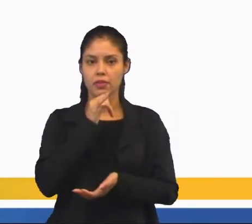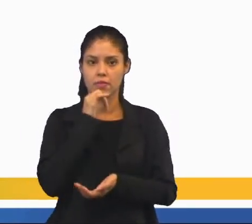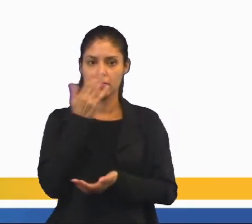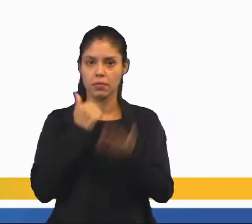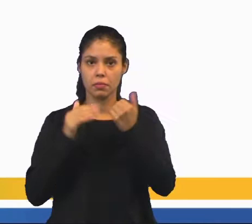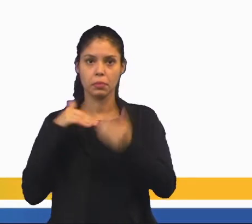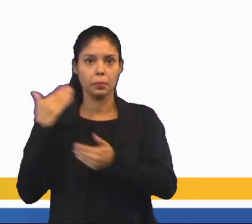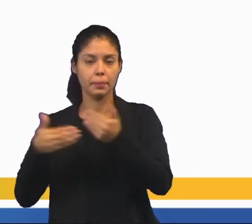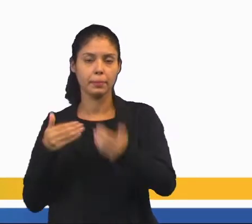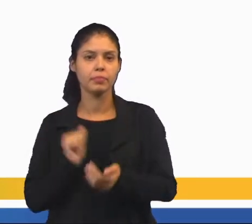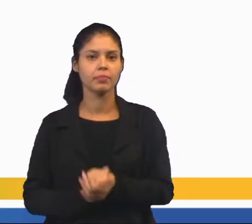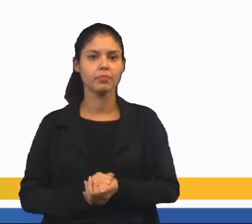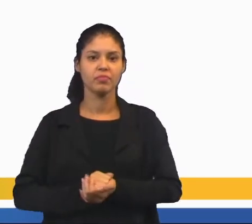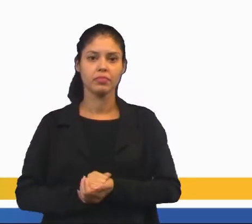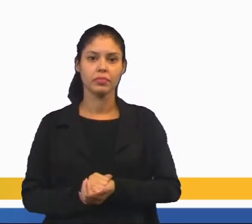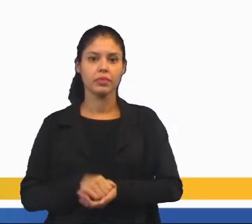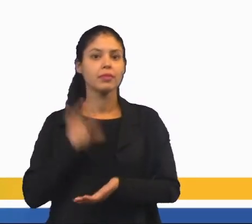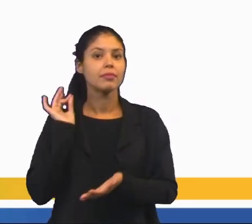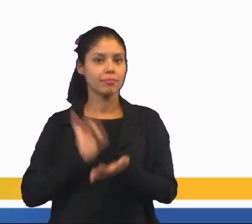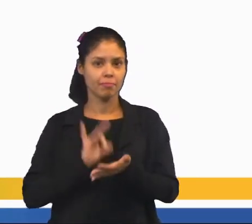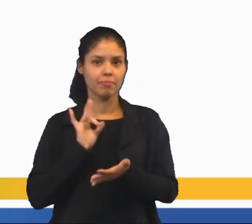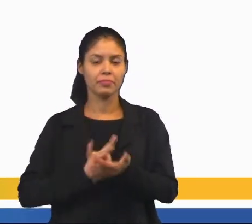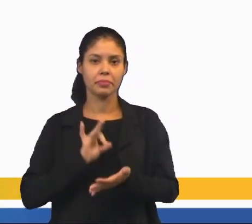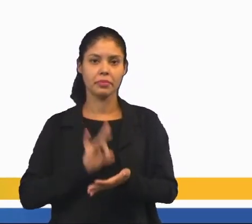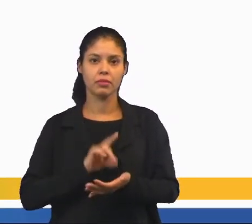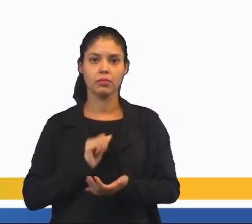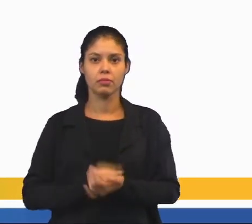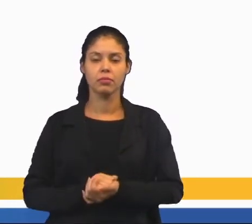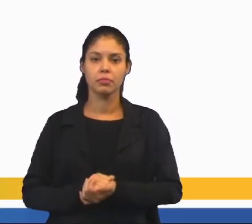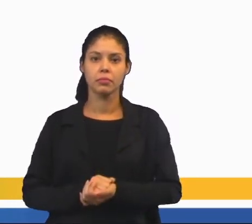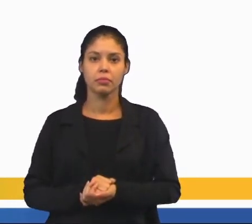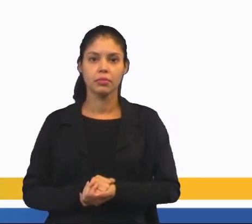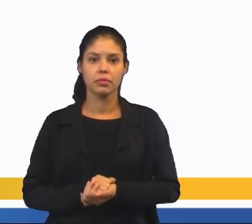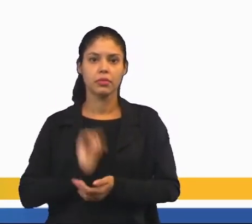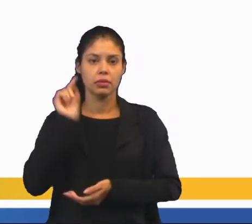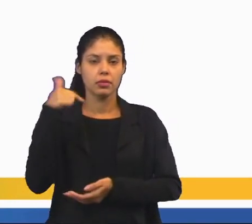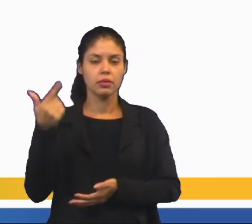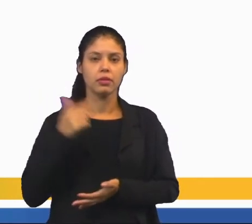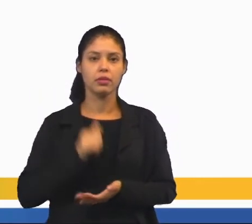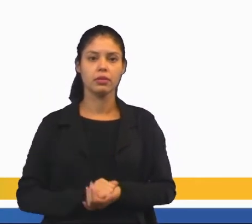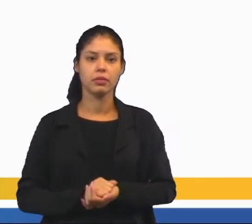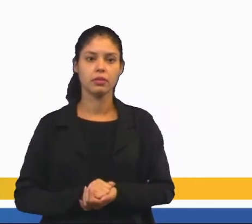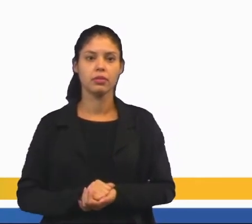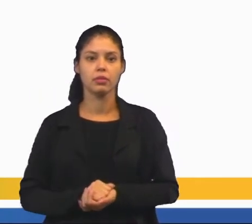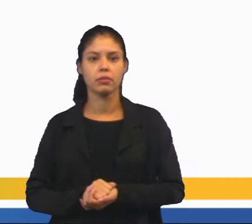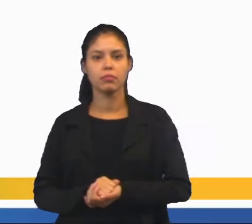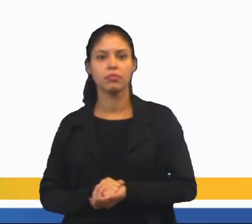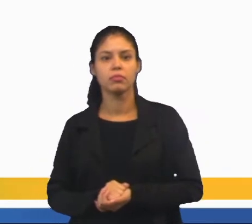alimentos processados, turma? São sim, verdadeiro. Vamos então à próxima.